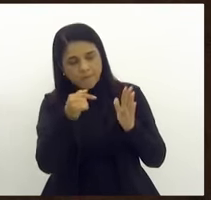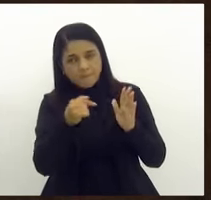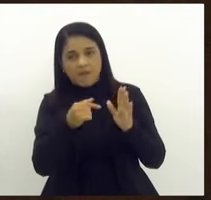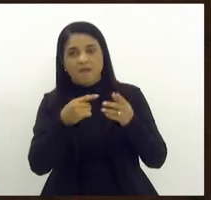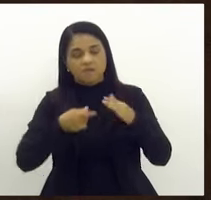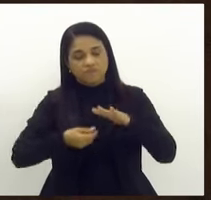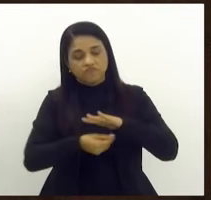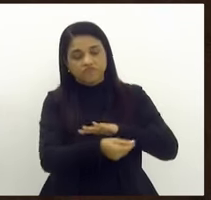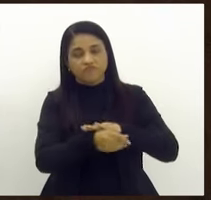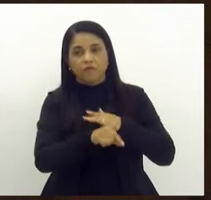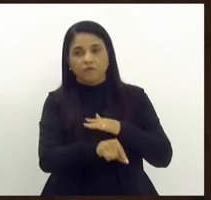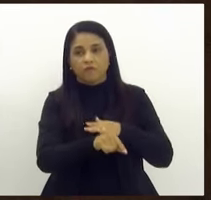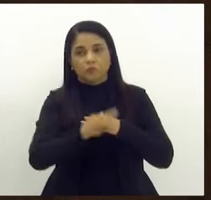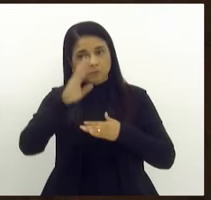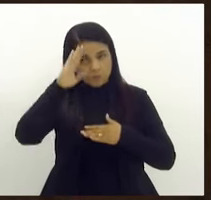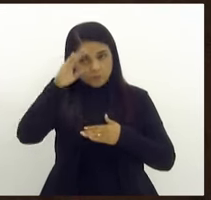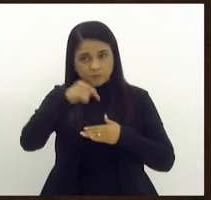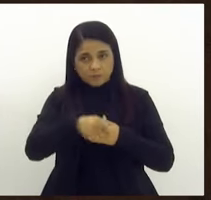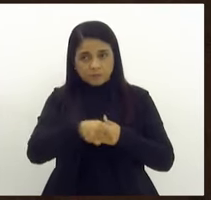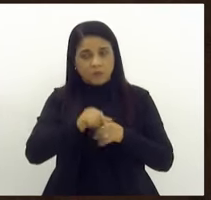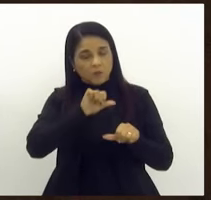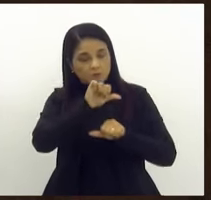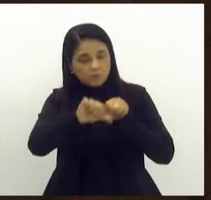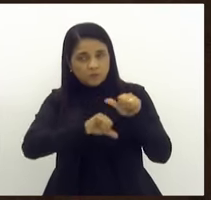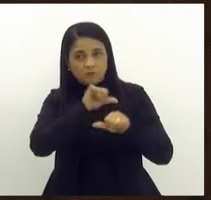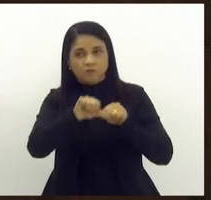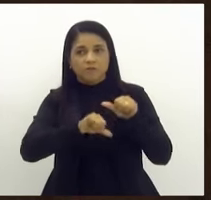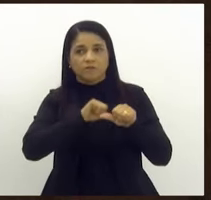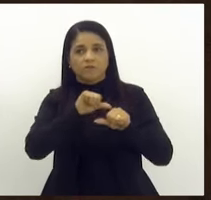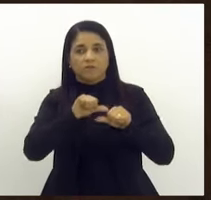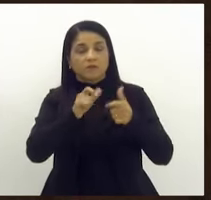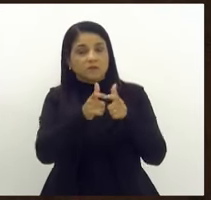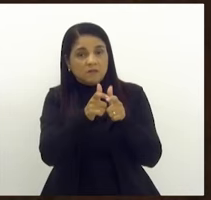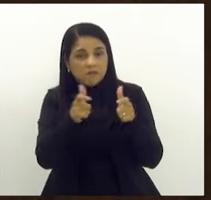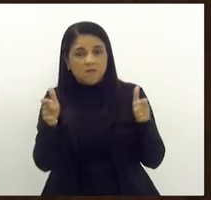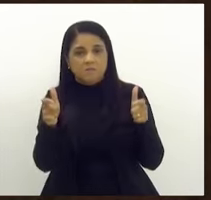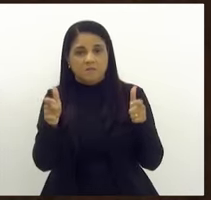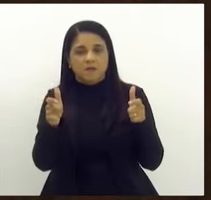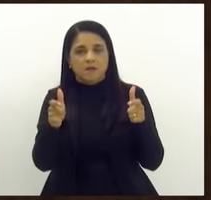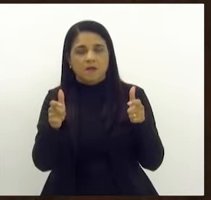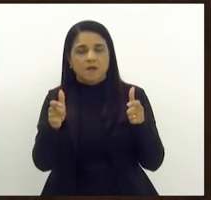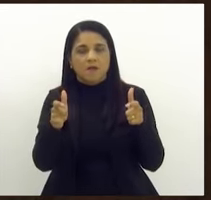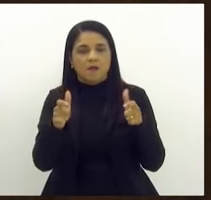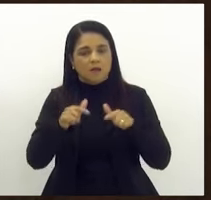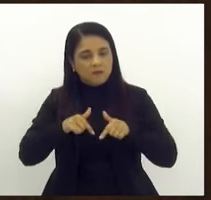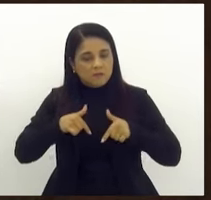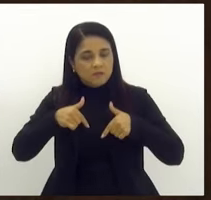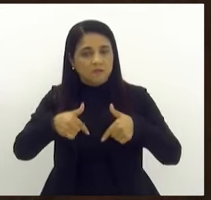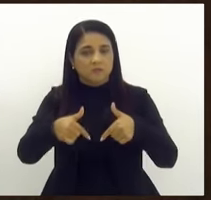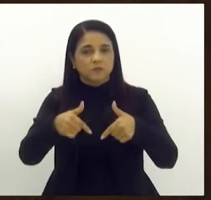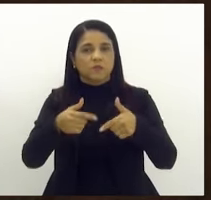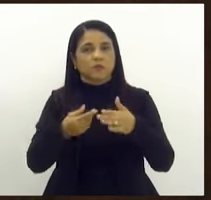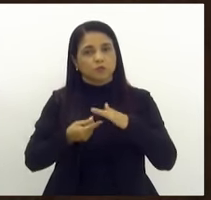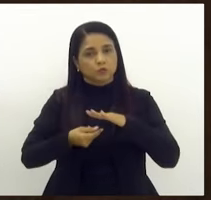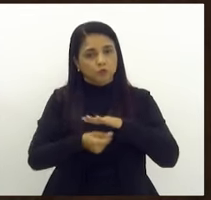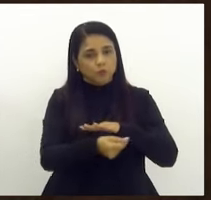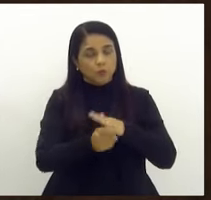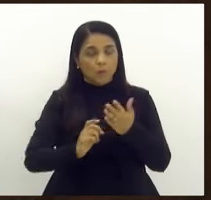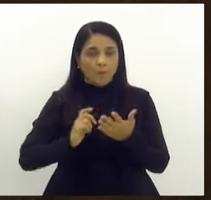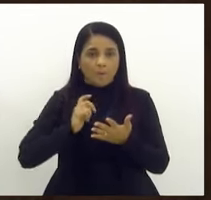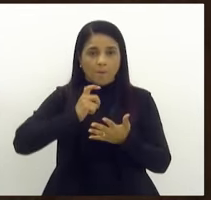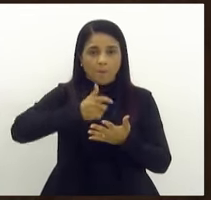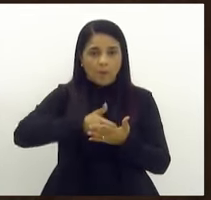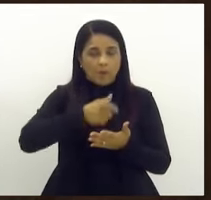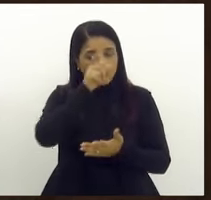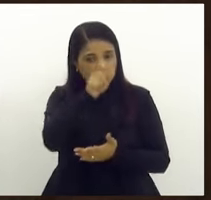soberano algumas modificações vão em torno de ampliar execuções de custeio como o pagamento